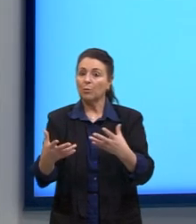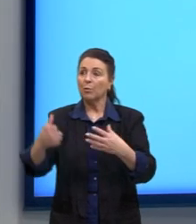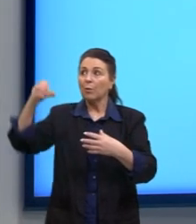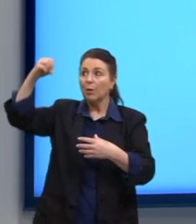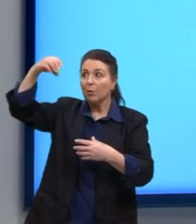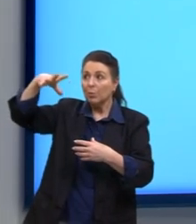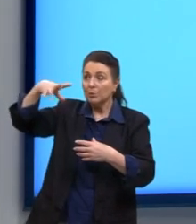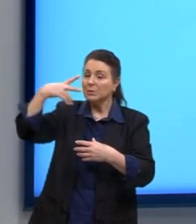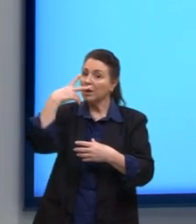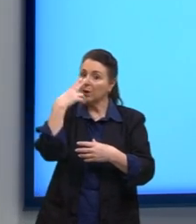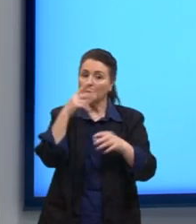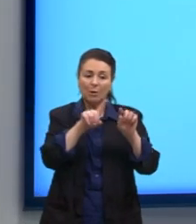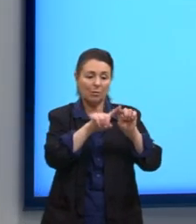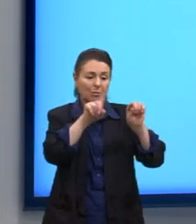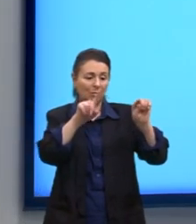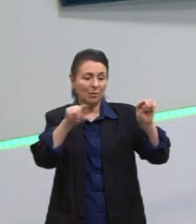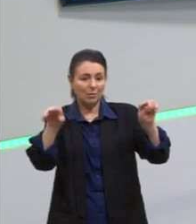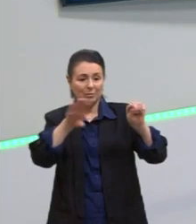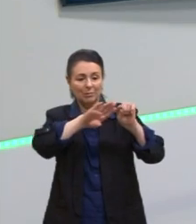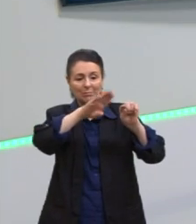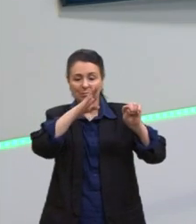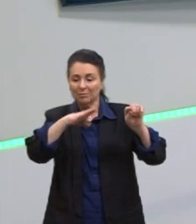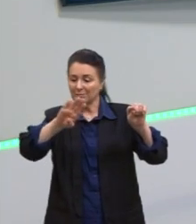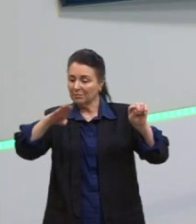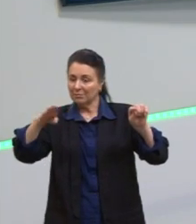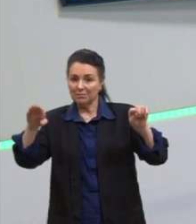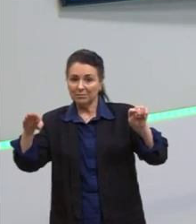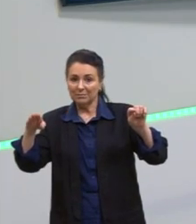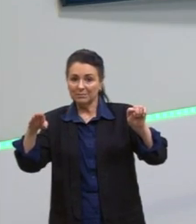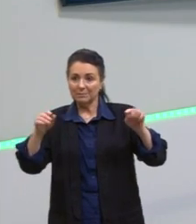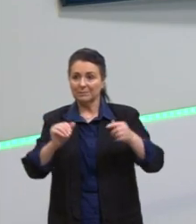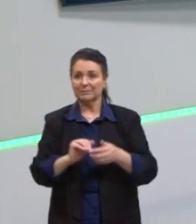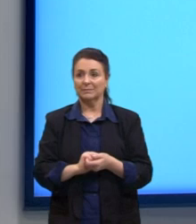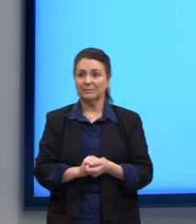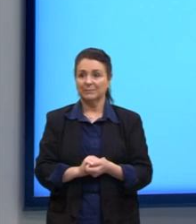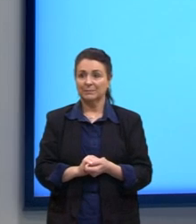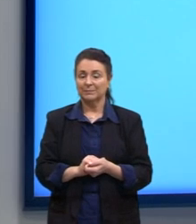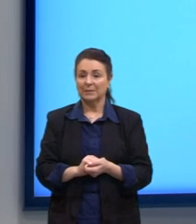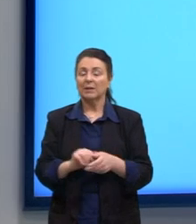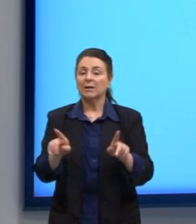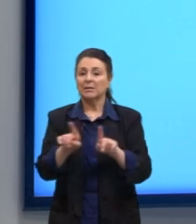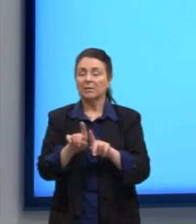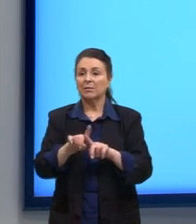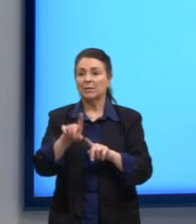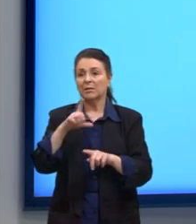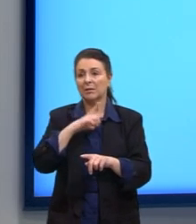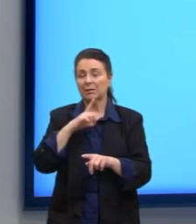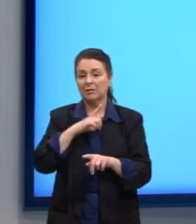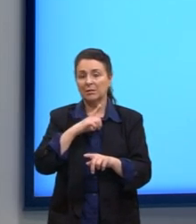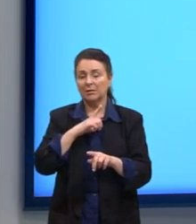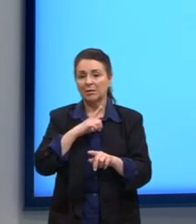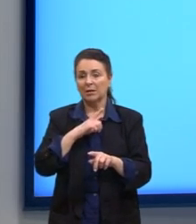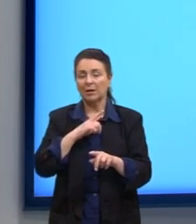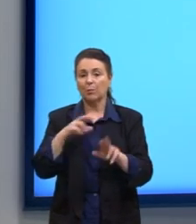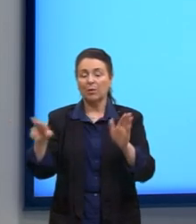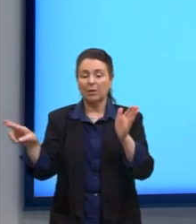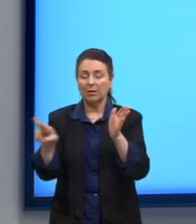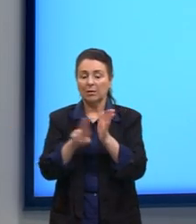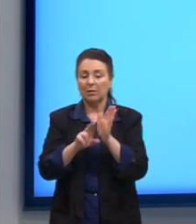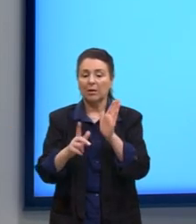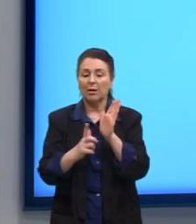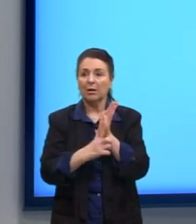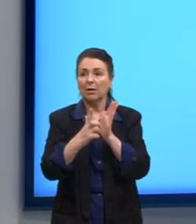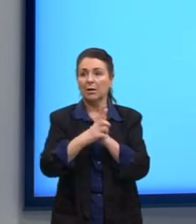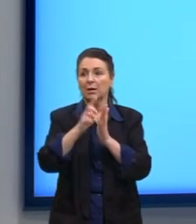onda diretamente como ontem também temos relacionado a refração a